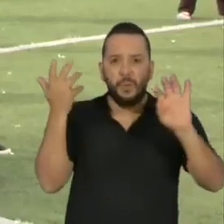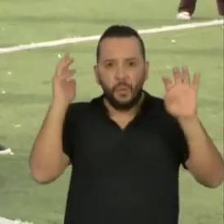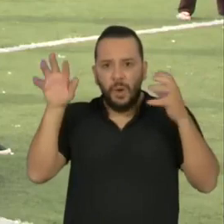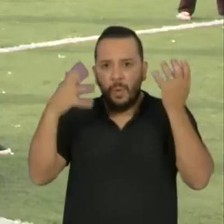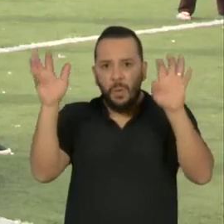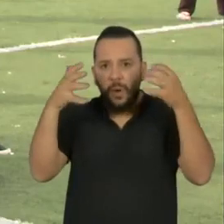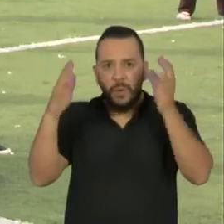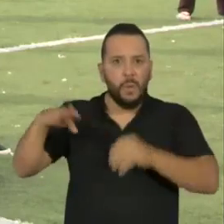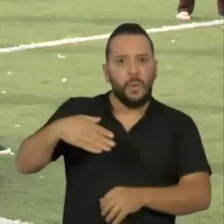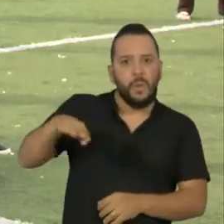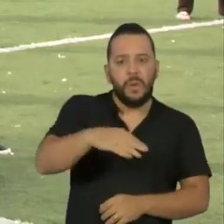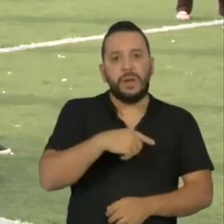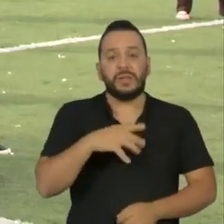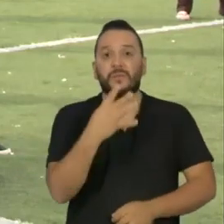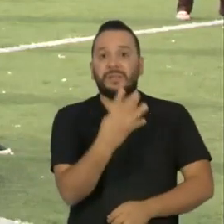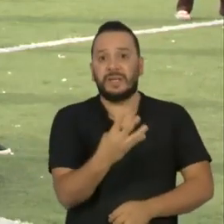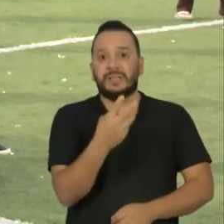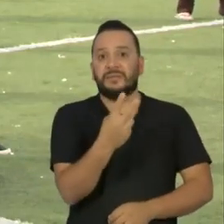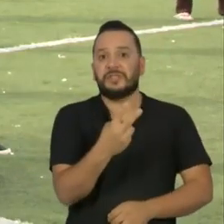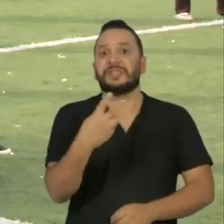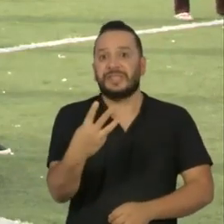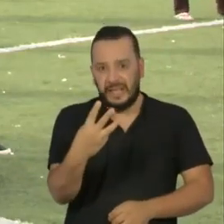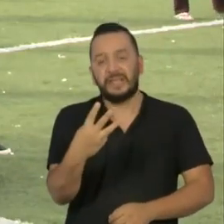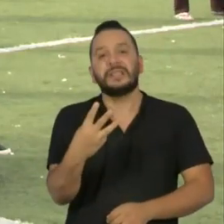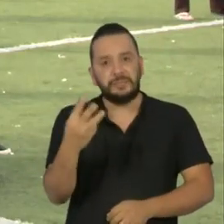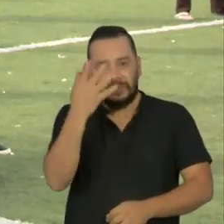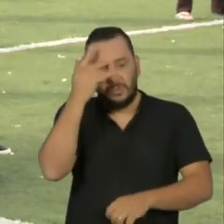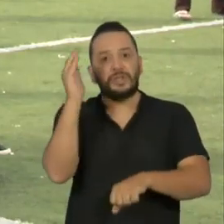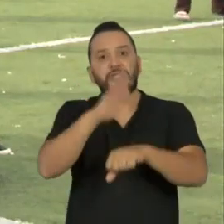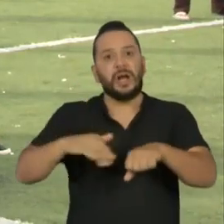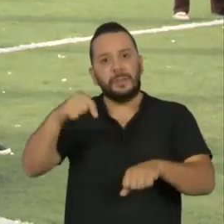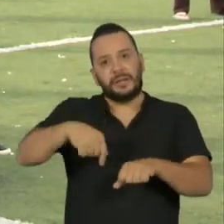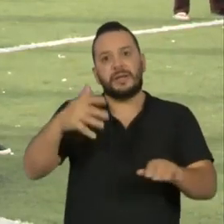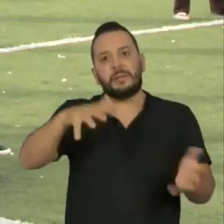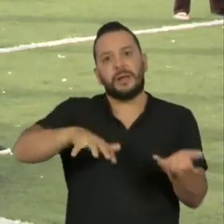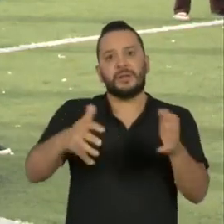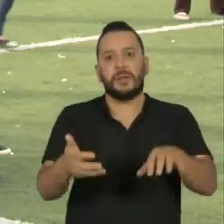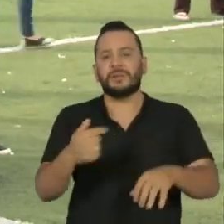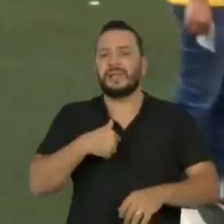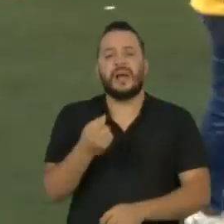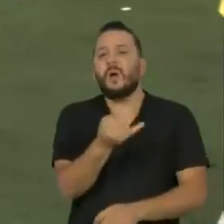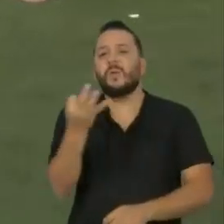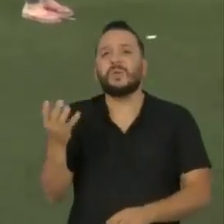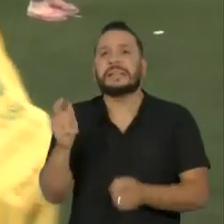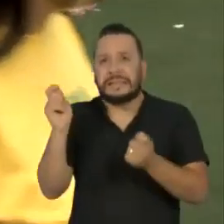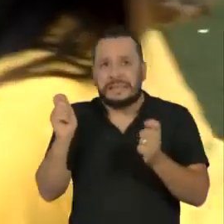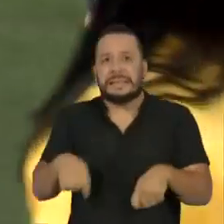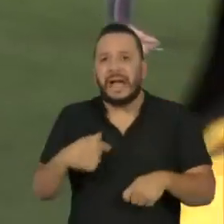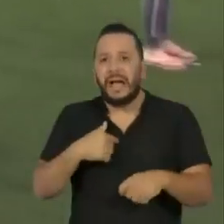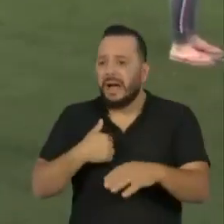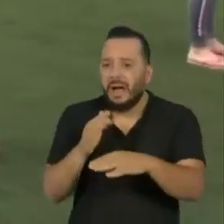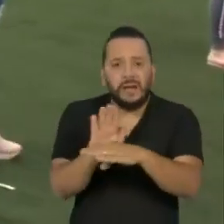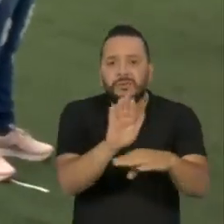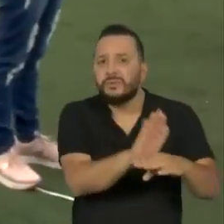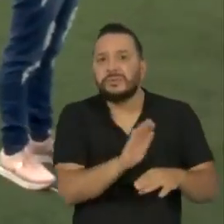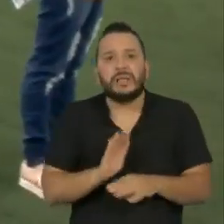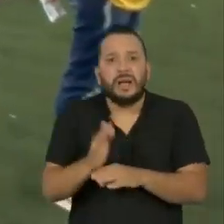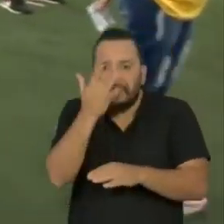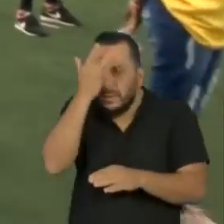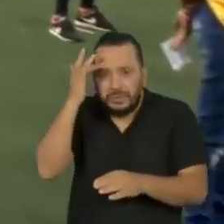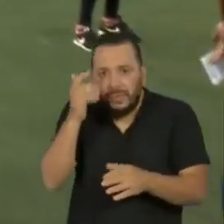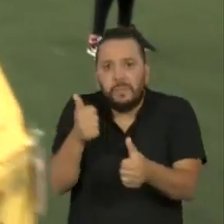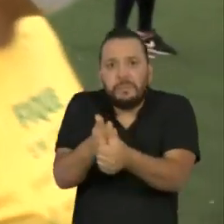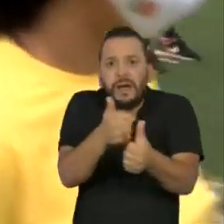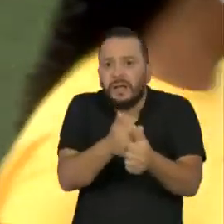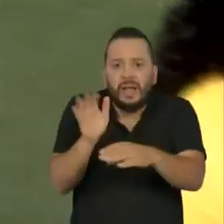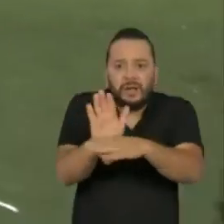ideia, nós tivemos 423 chamados das ambulâncias aqui de Paraisópolis. E alguns casos poderiam ter um primeiro socorro do próprio morador da